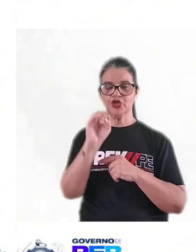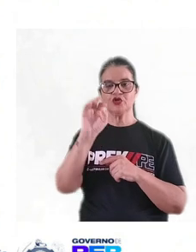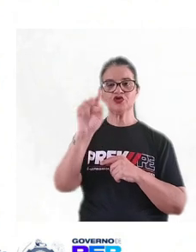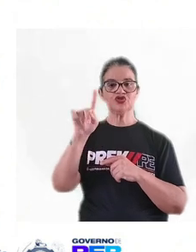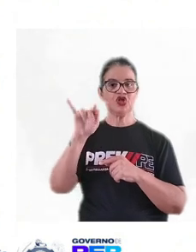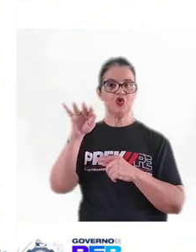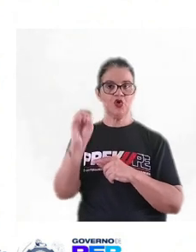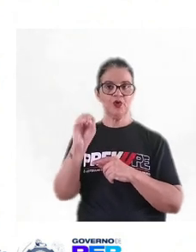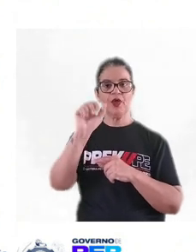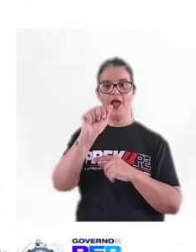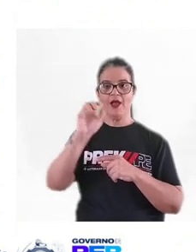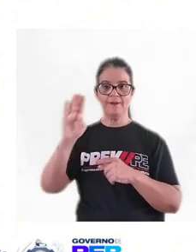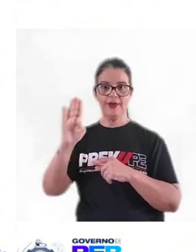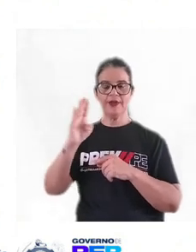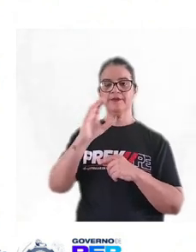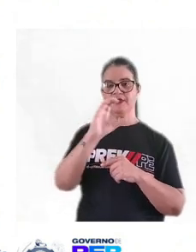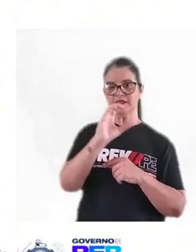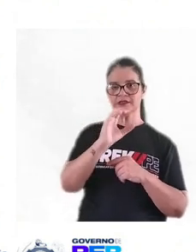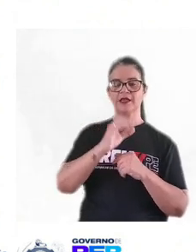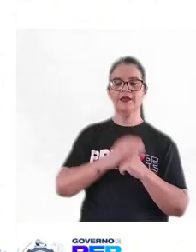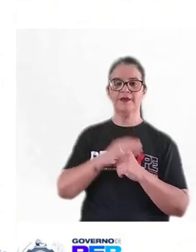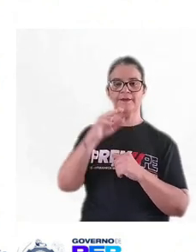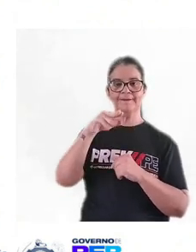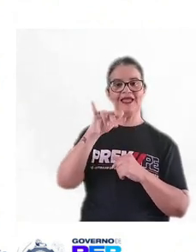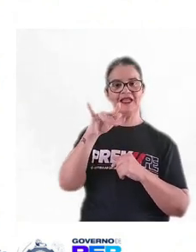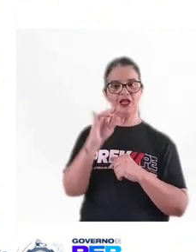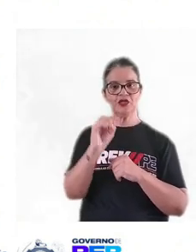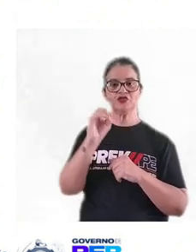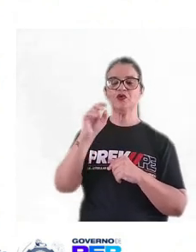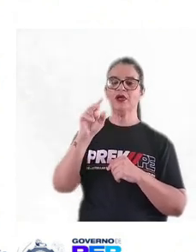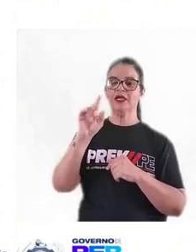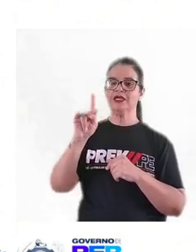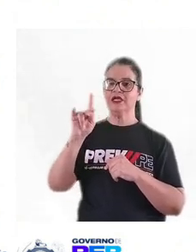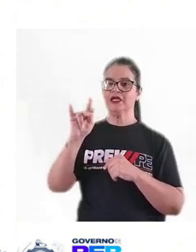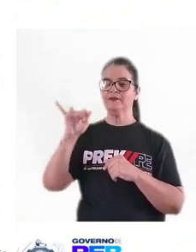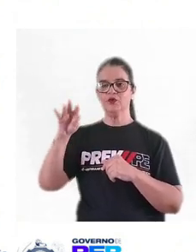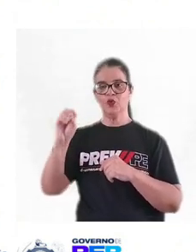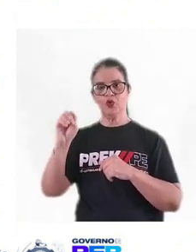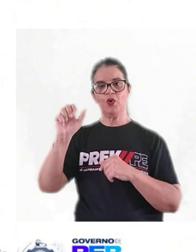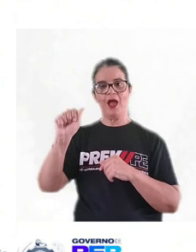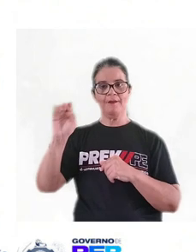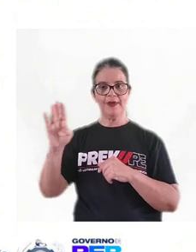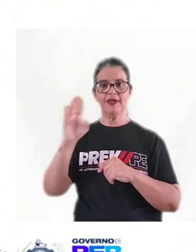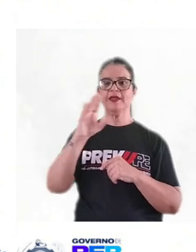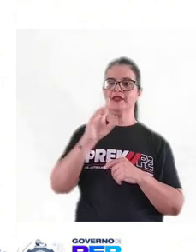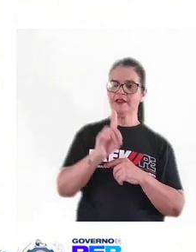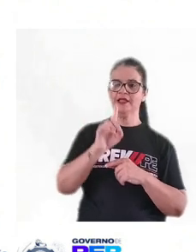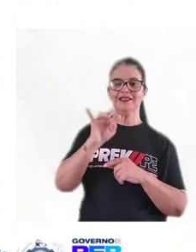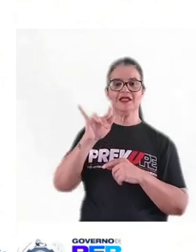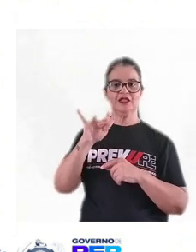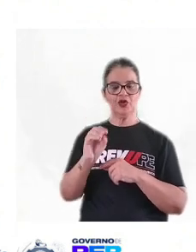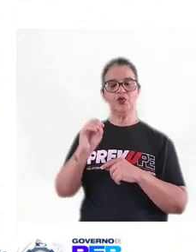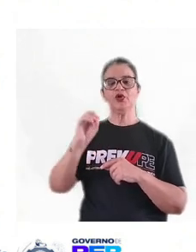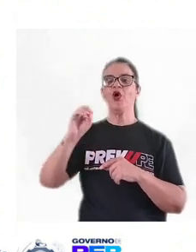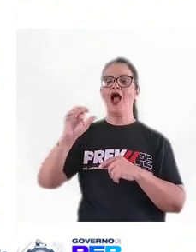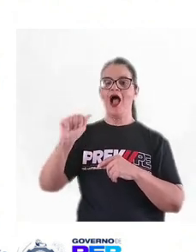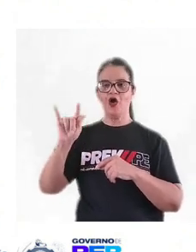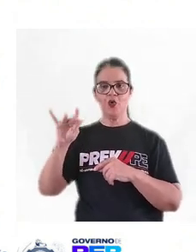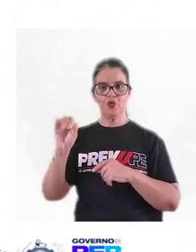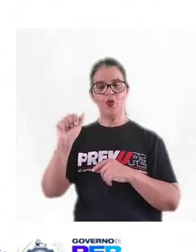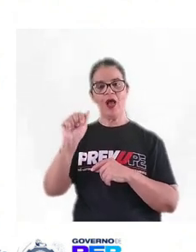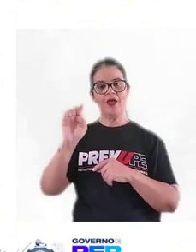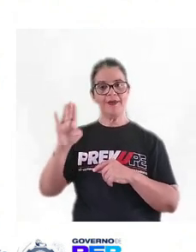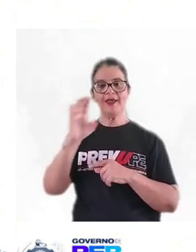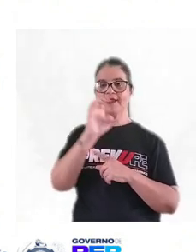xenônio para A e B C magnésio e criptônio para A e B D titânio e argônio para A e B